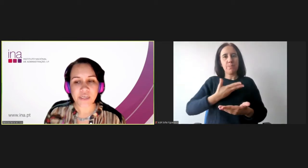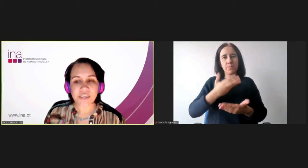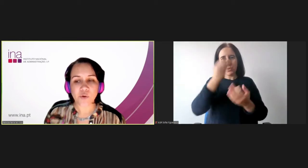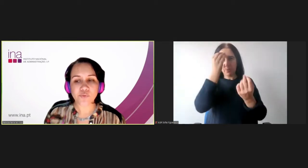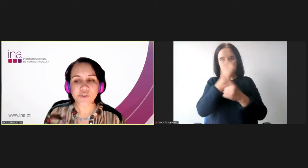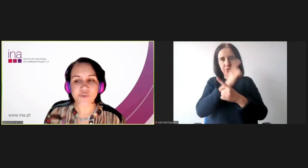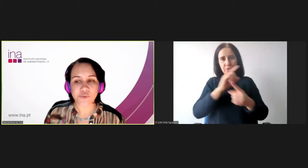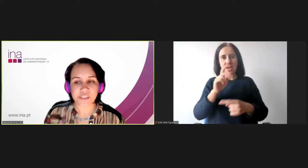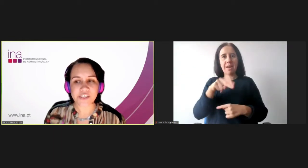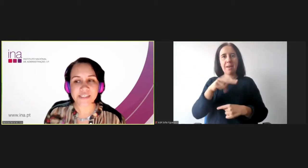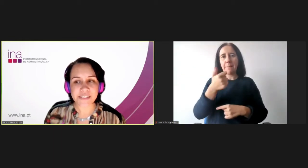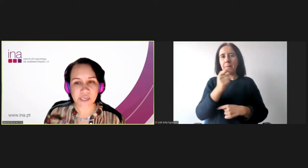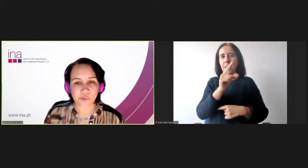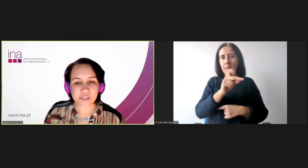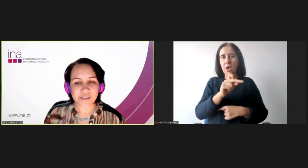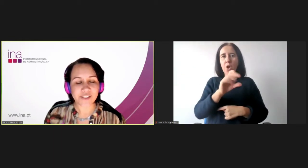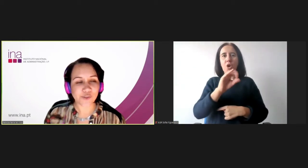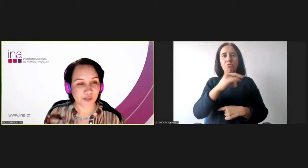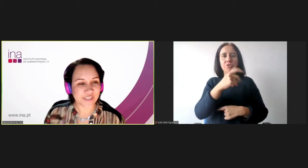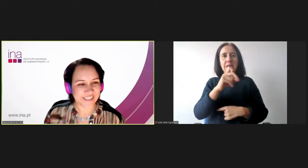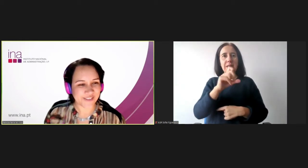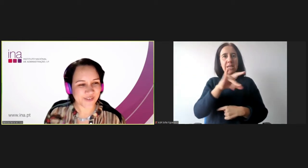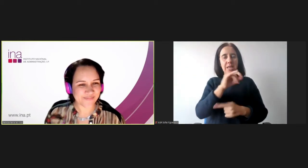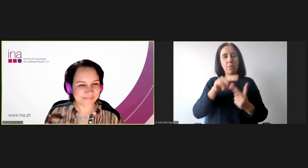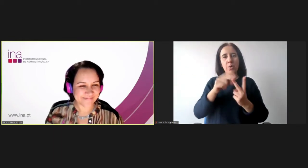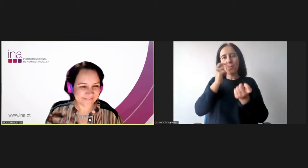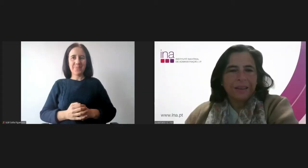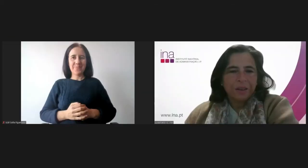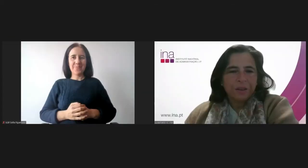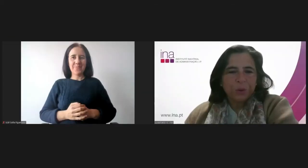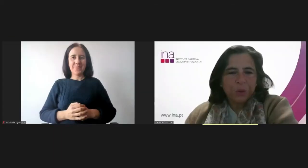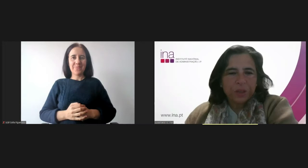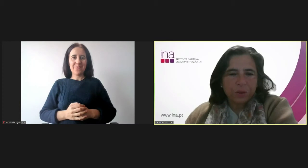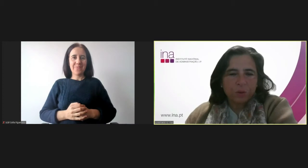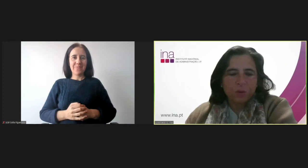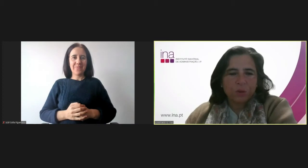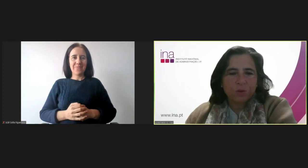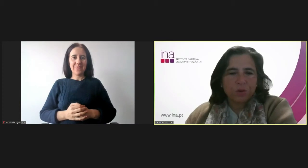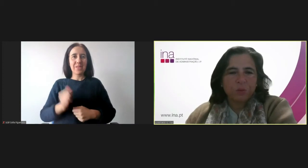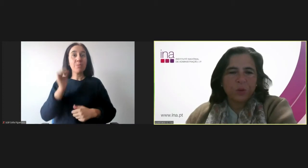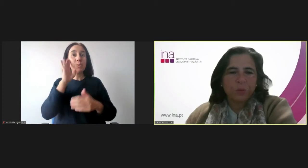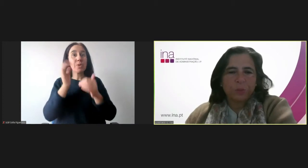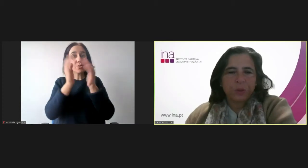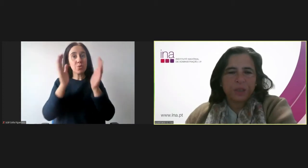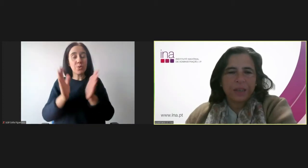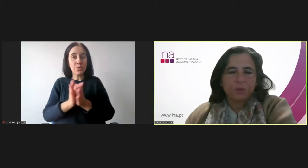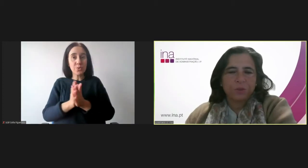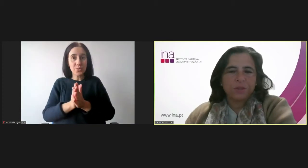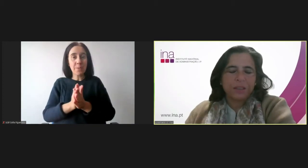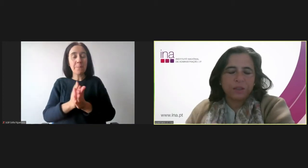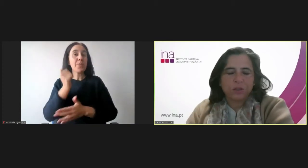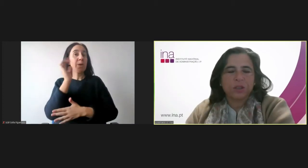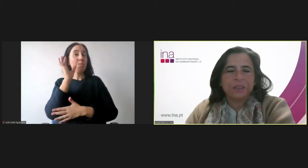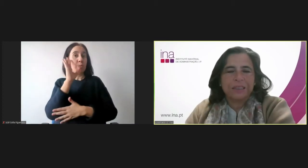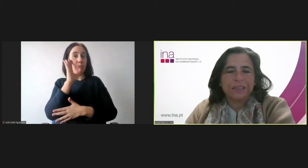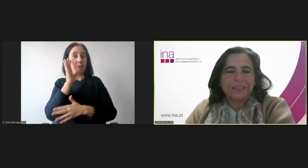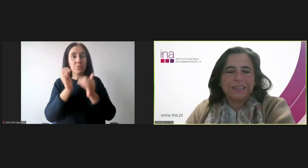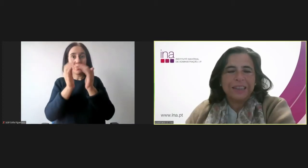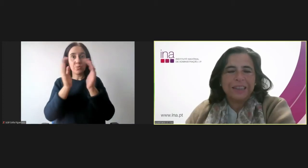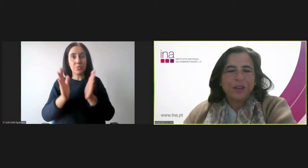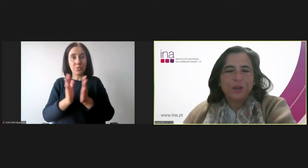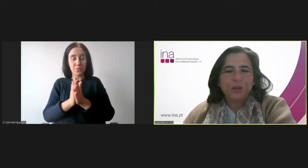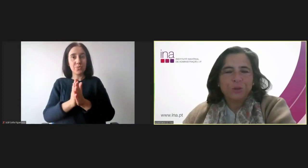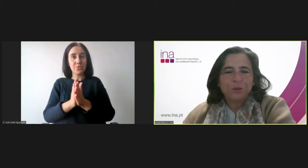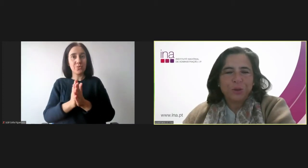Leão, e ao moderador desta sessão, Nicolau Santos. Muito boa tarde a todos, muito boa tarde a todos aqueles